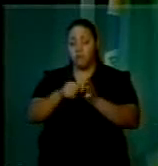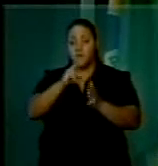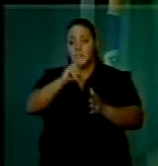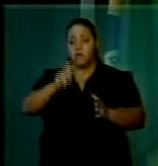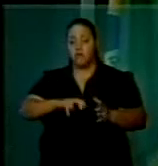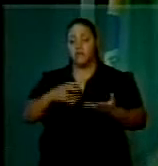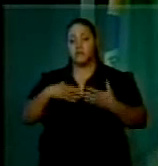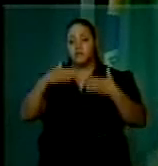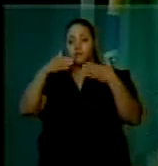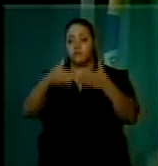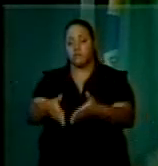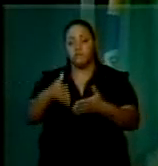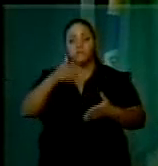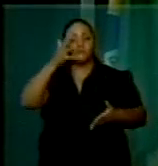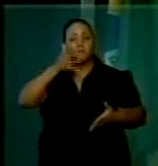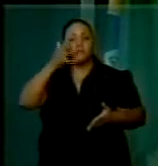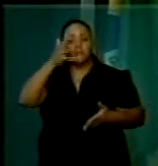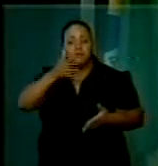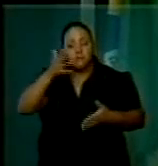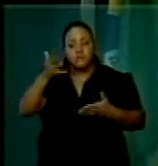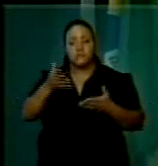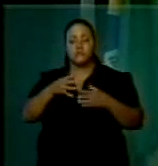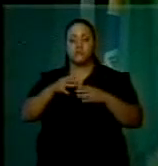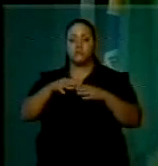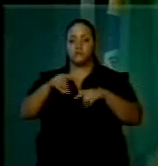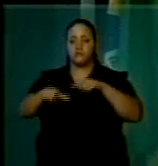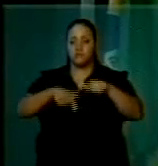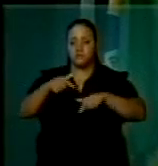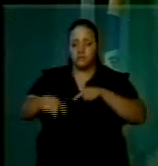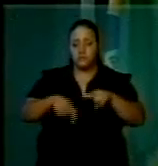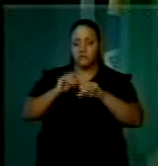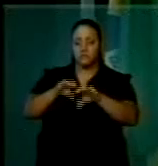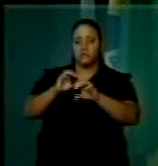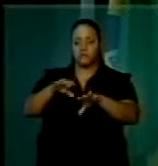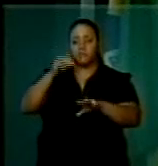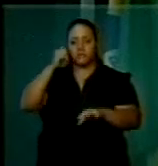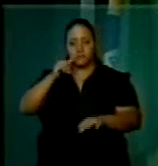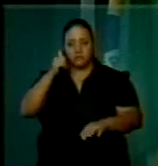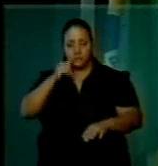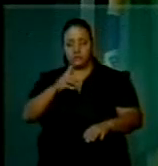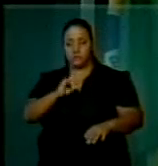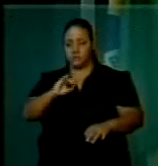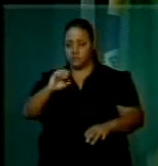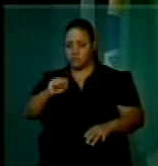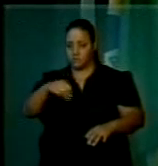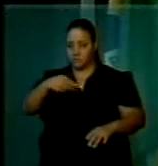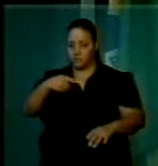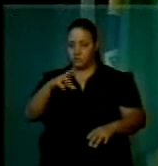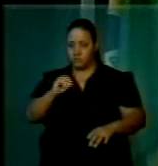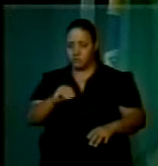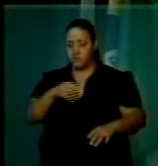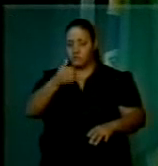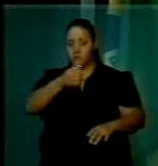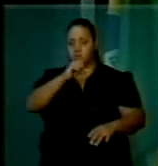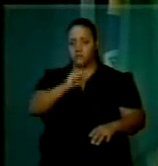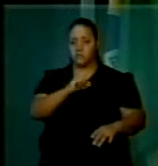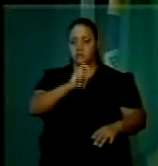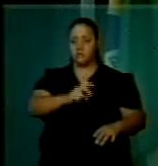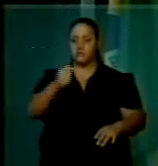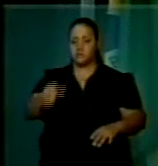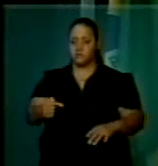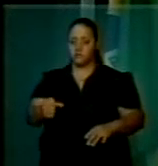participação política, emprego e educação para as mulheres. No dia 8 de março de